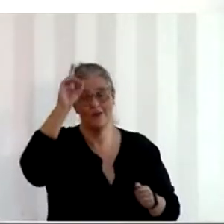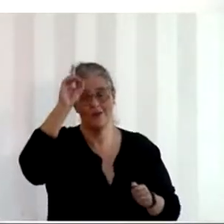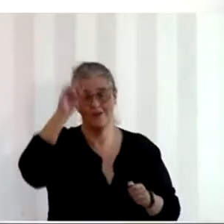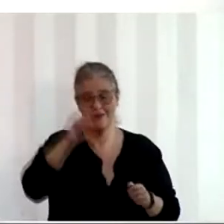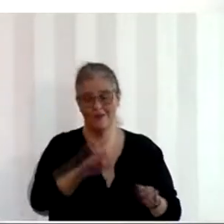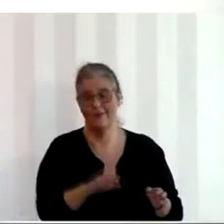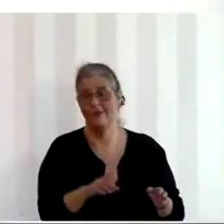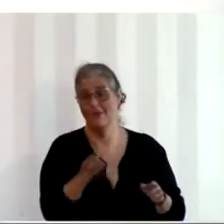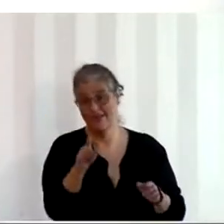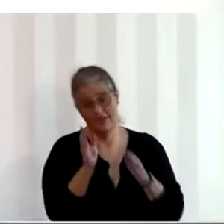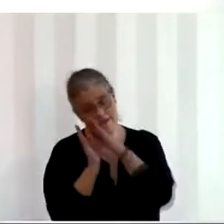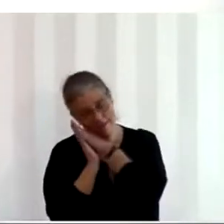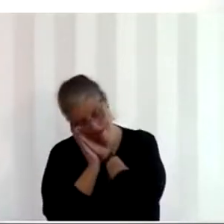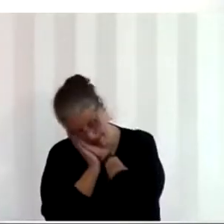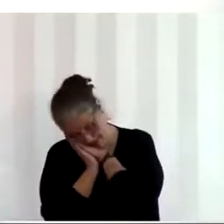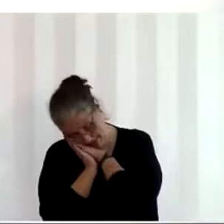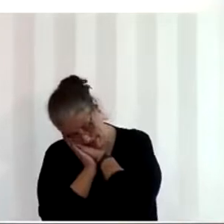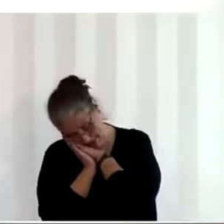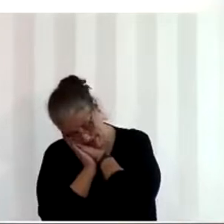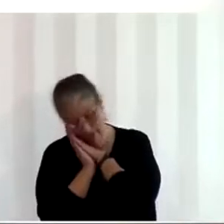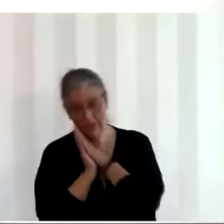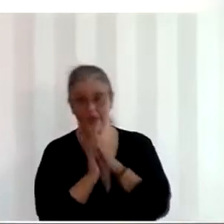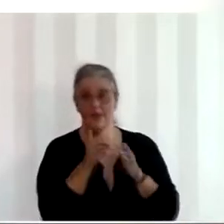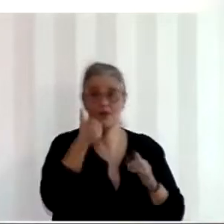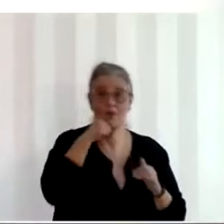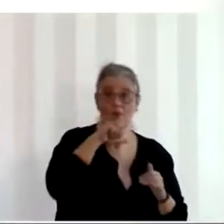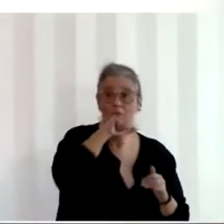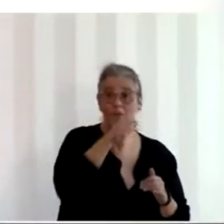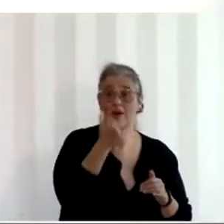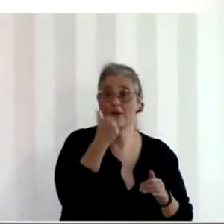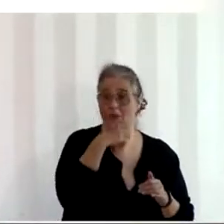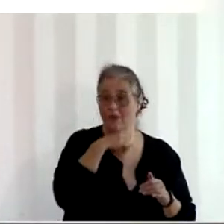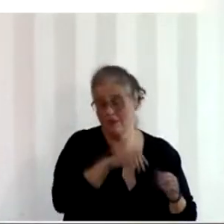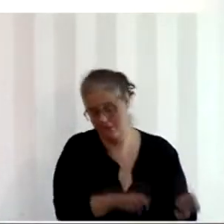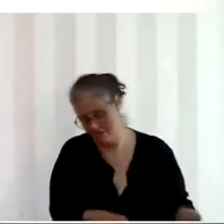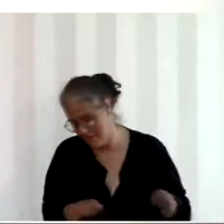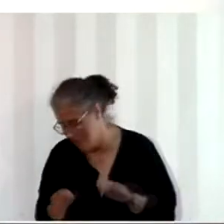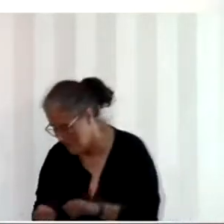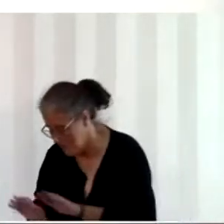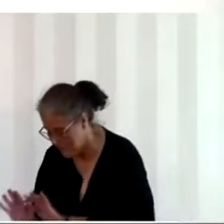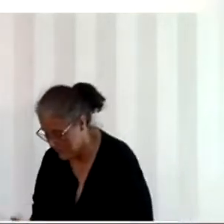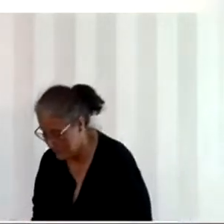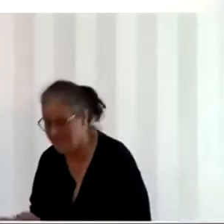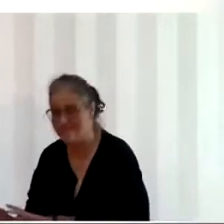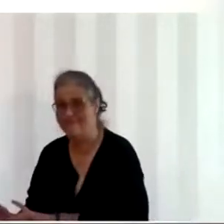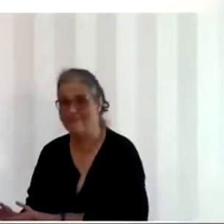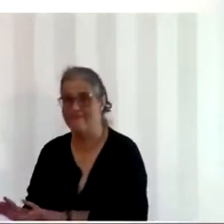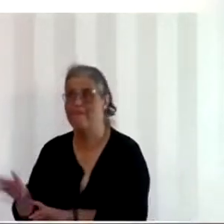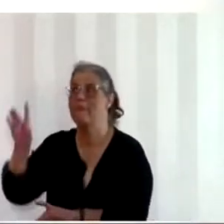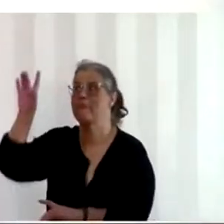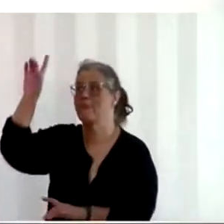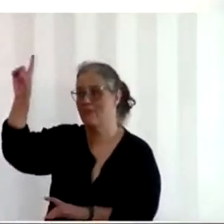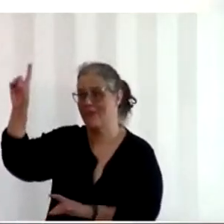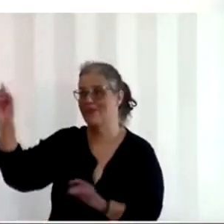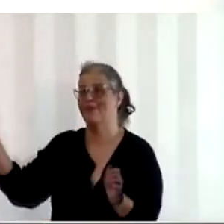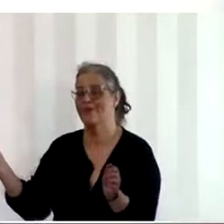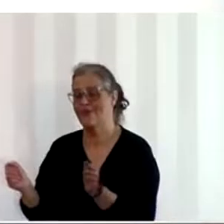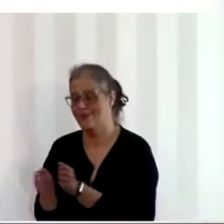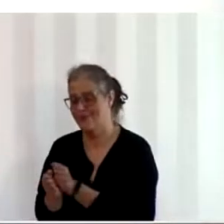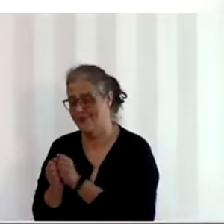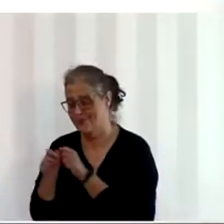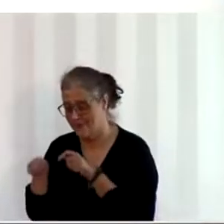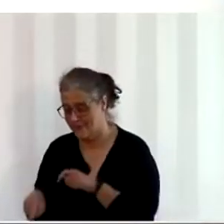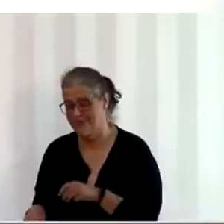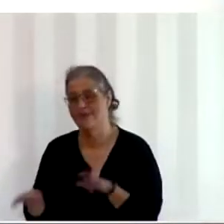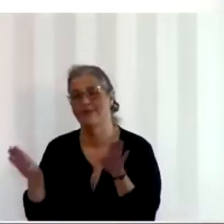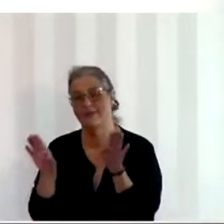colocar você para dormir, não tenha medo de ficar no seu quarto. Sabe por quê? porque Deus está com você.